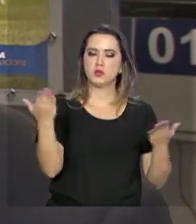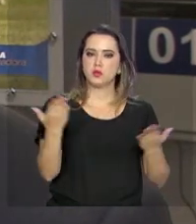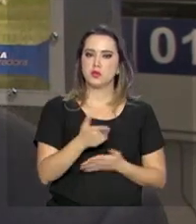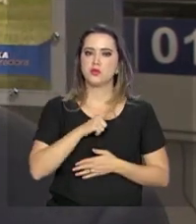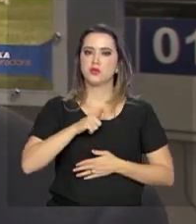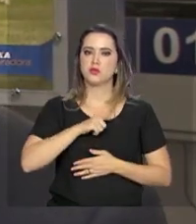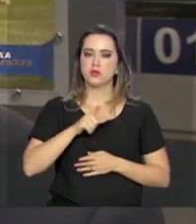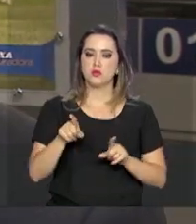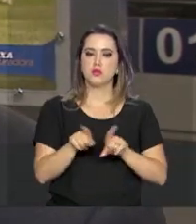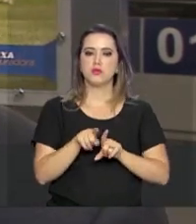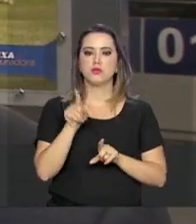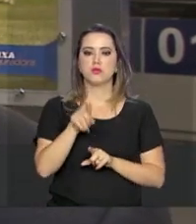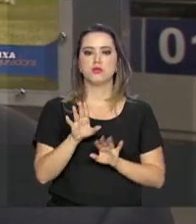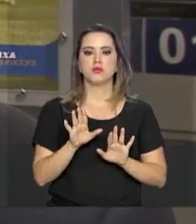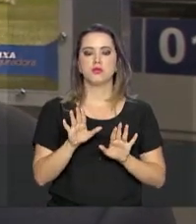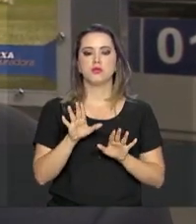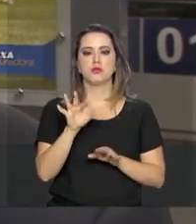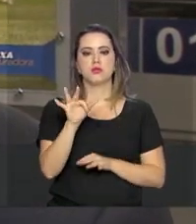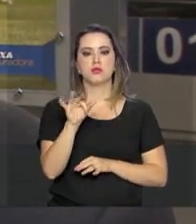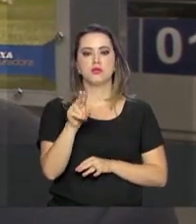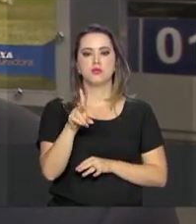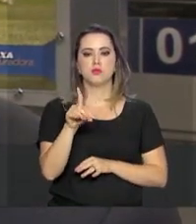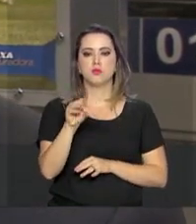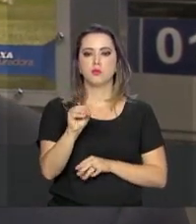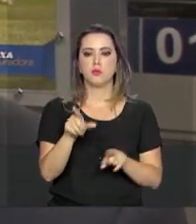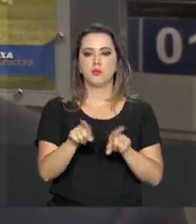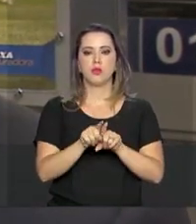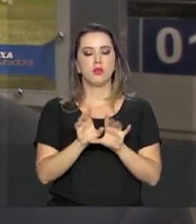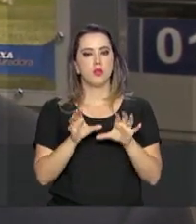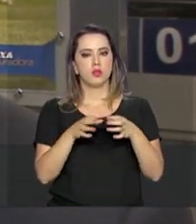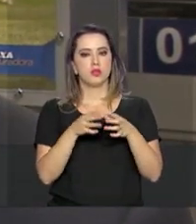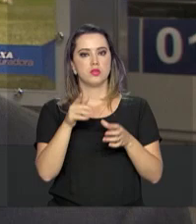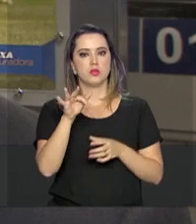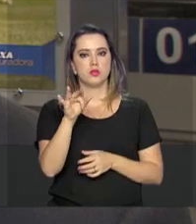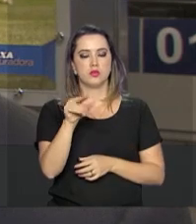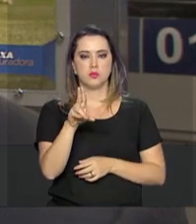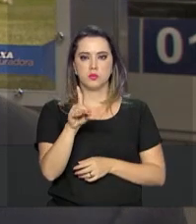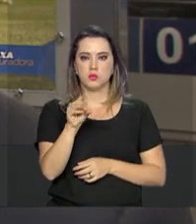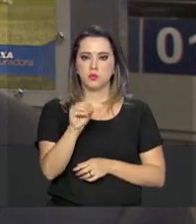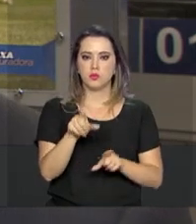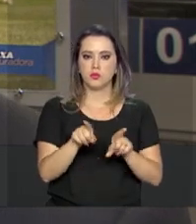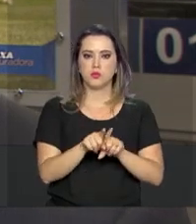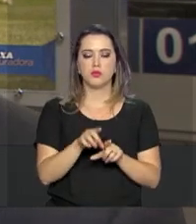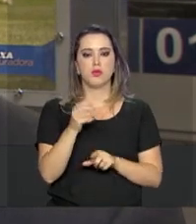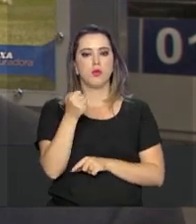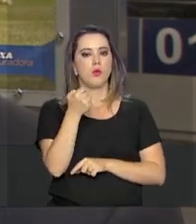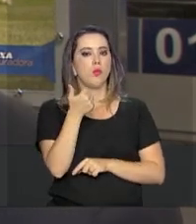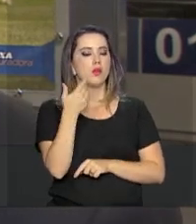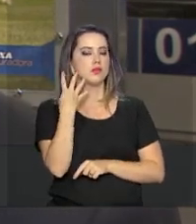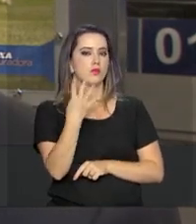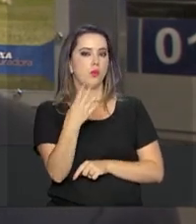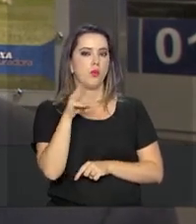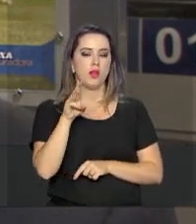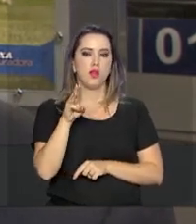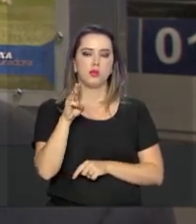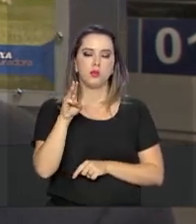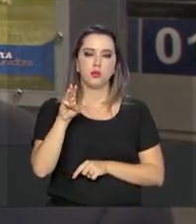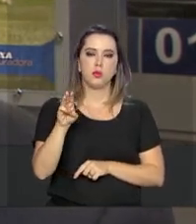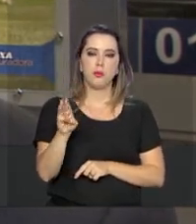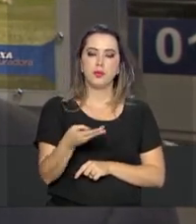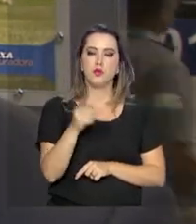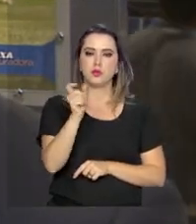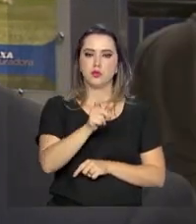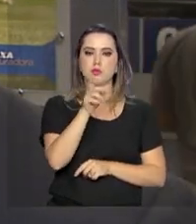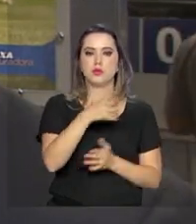gente possui no fundo no pis é desses 20 milhões cerca de quatro milhões e meio já receberam o